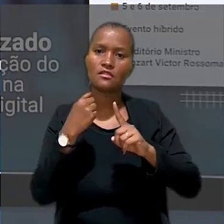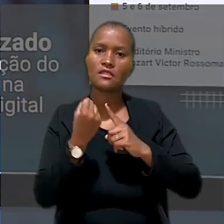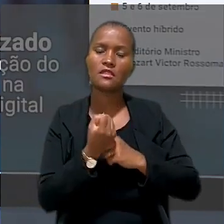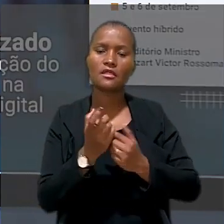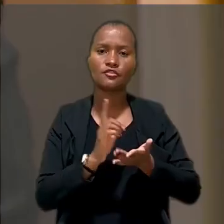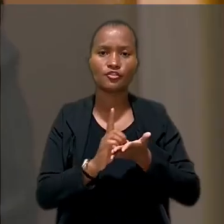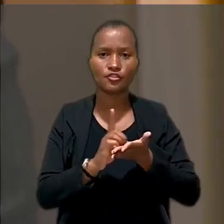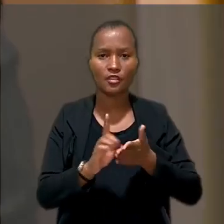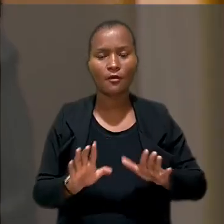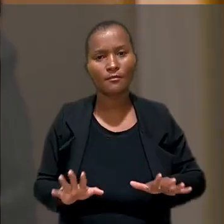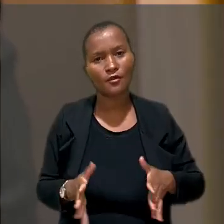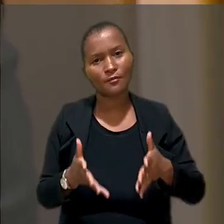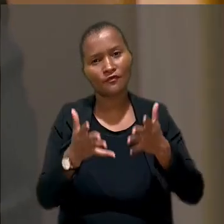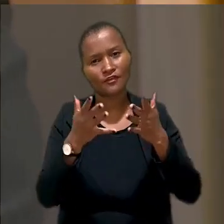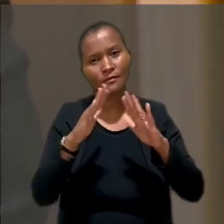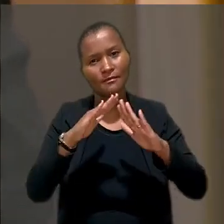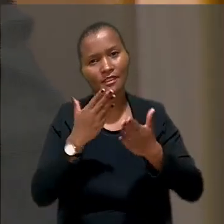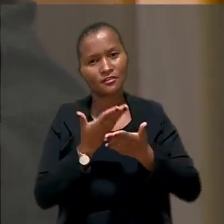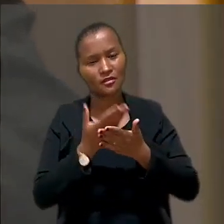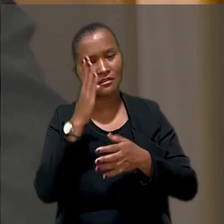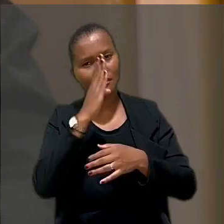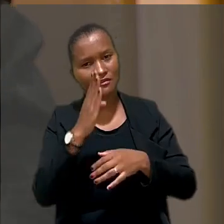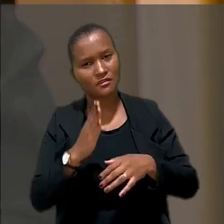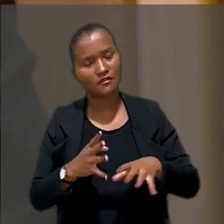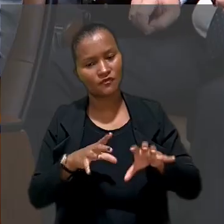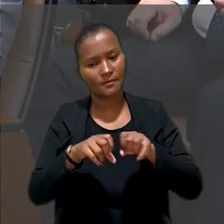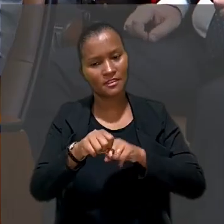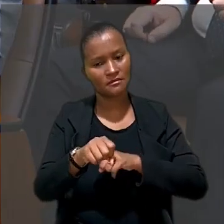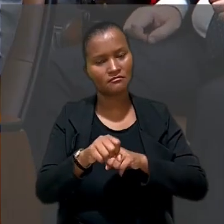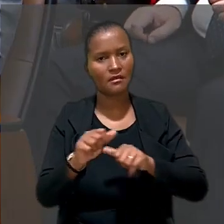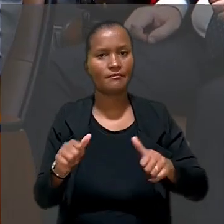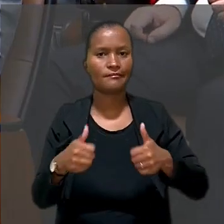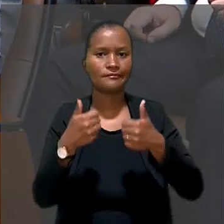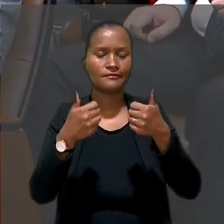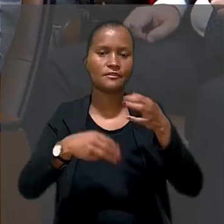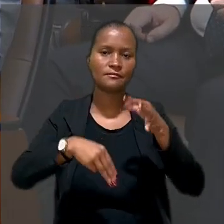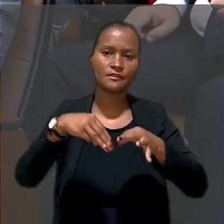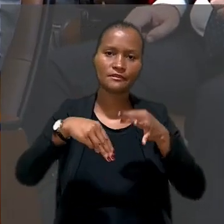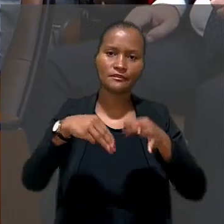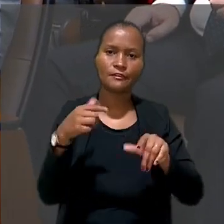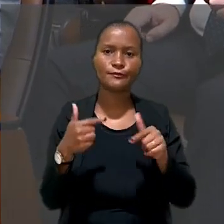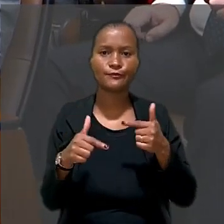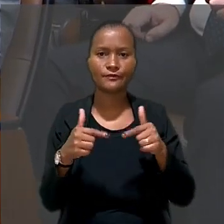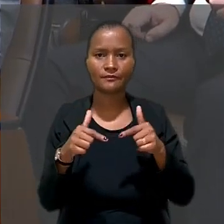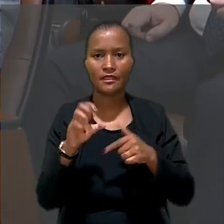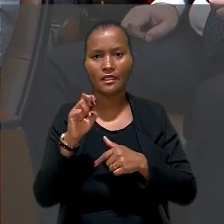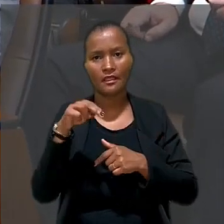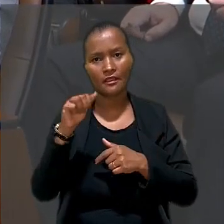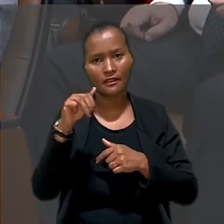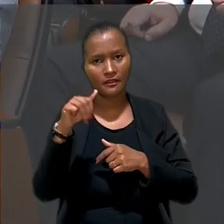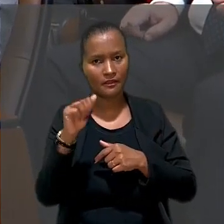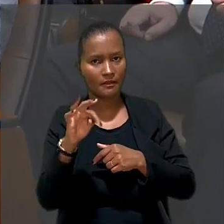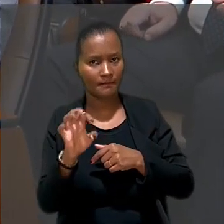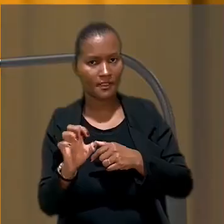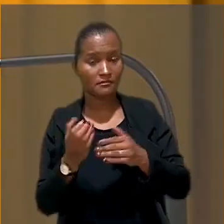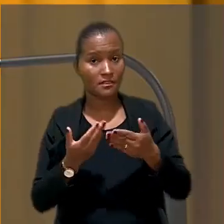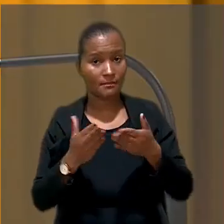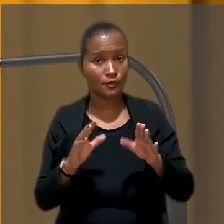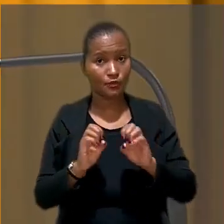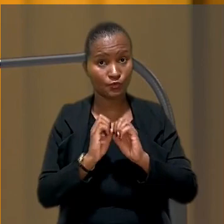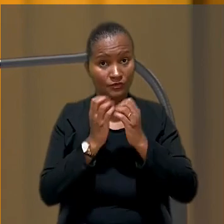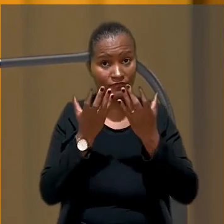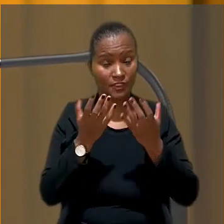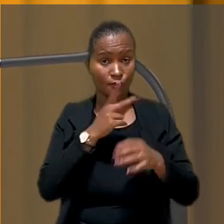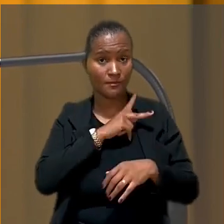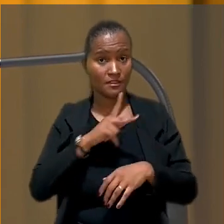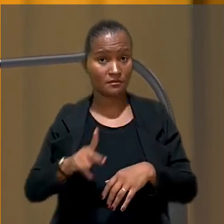Sociedade Digital, promovido pela Escola Nacional de Formação e Aperfeiçoamento de Magistrados do Trabalho, a ENAMAT. Na